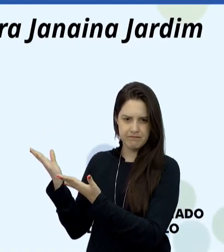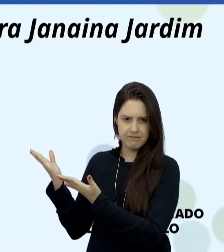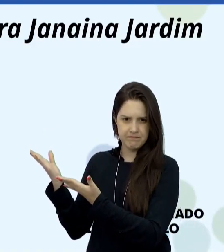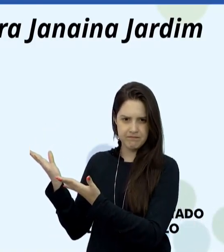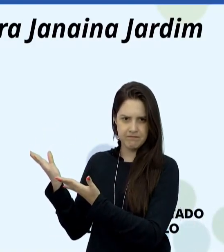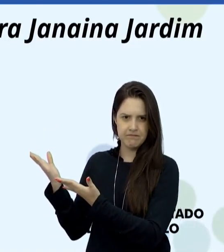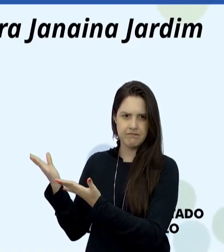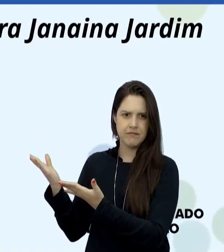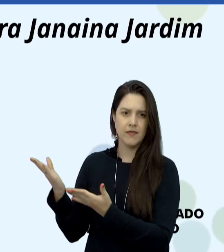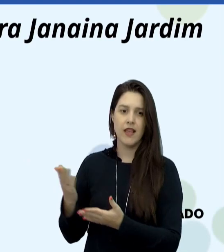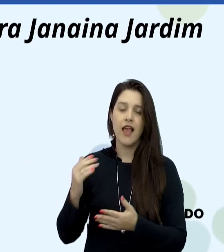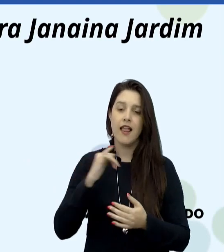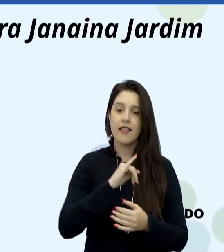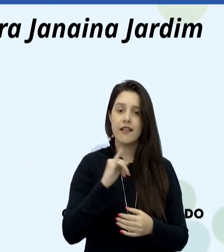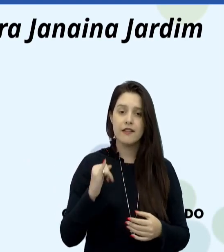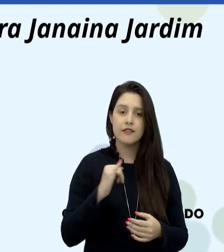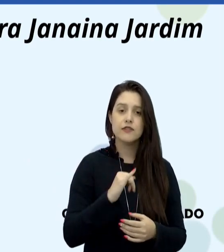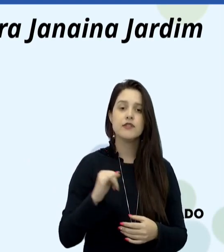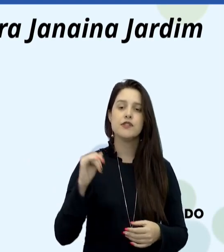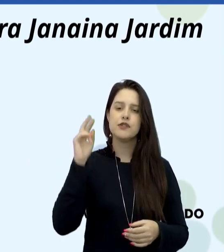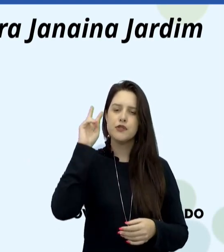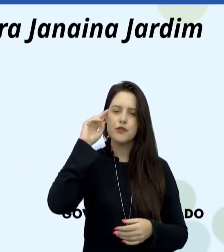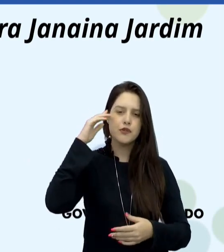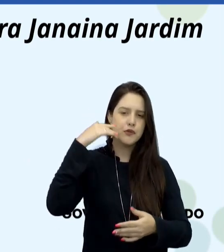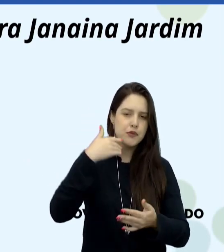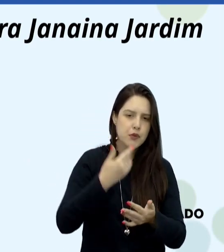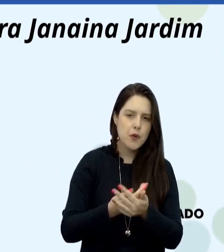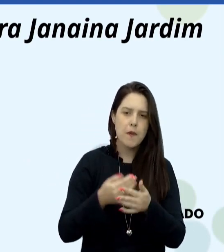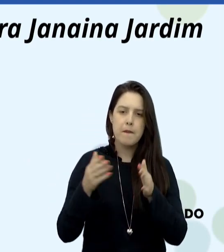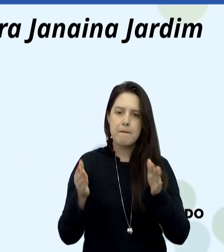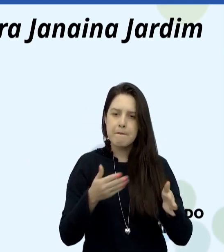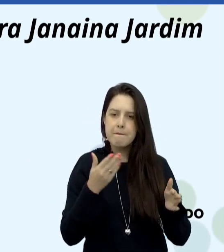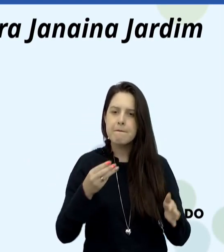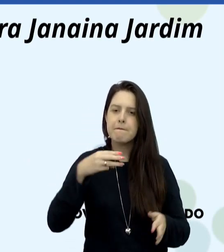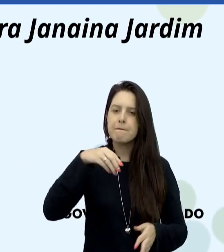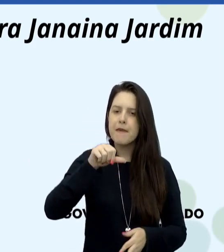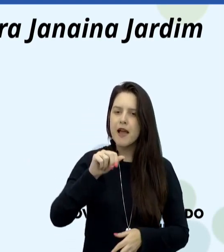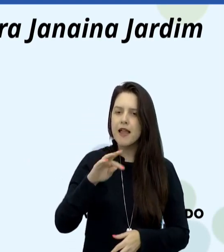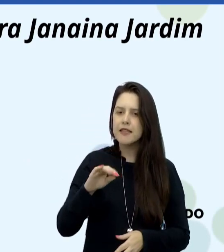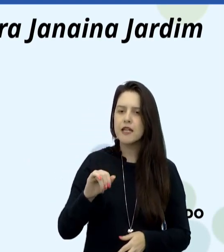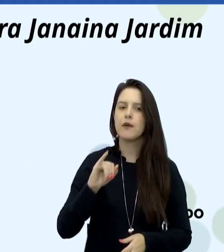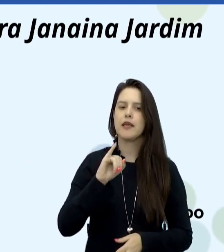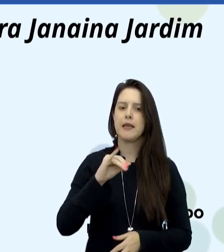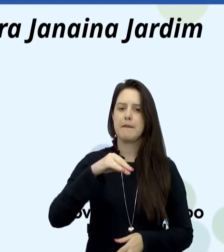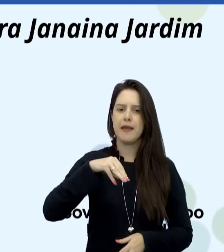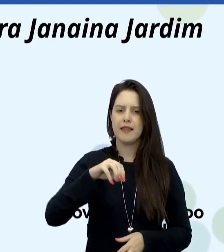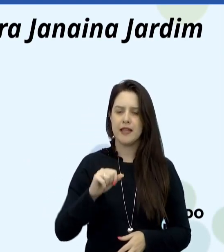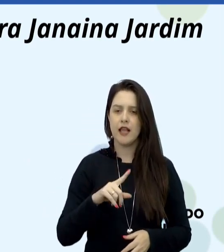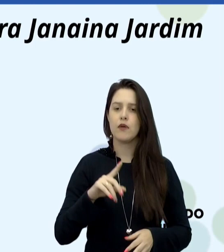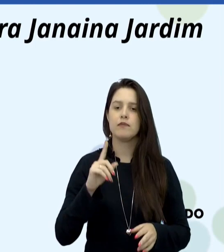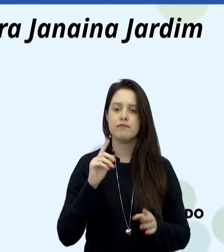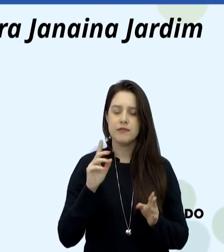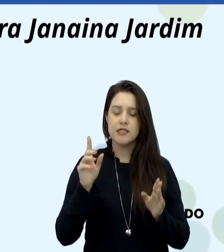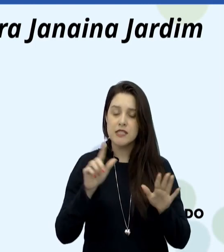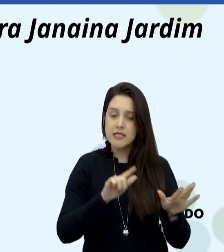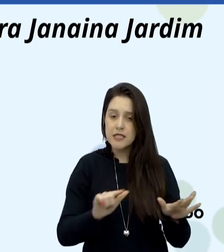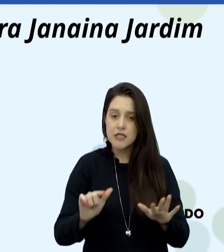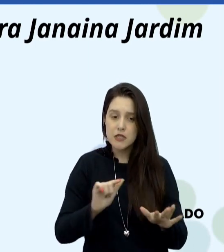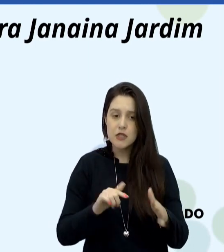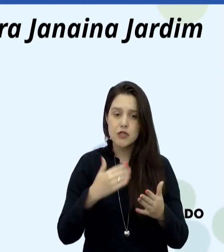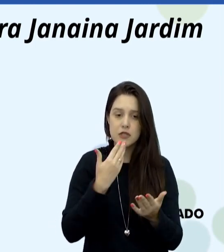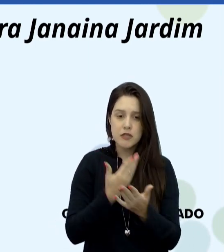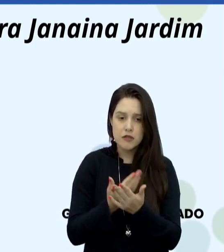sua produção material e imaterial é o nosso componente. Estamos na semana SEI, que é semanas de